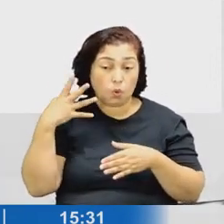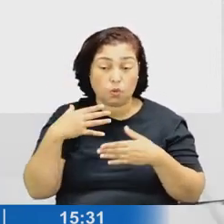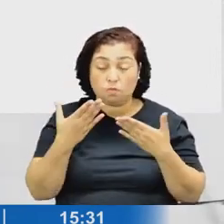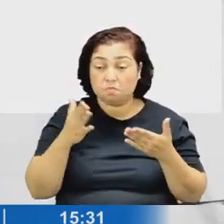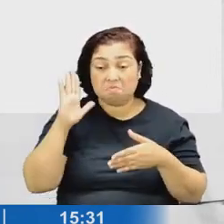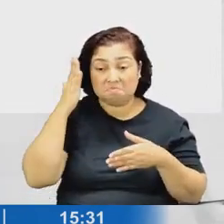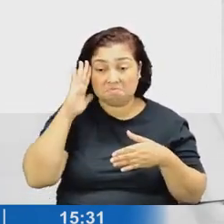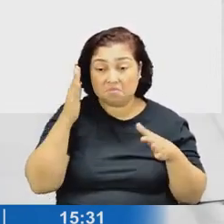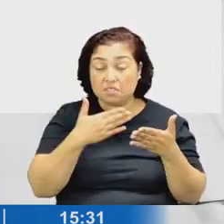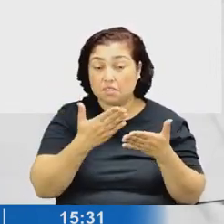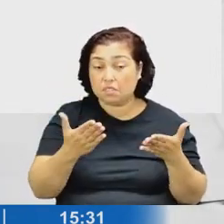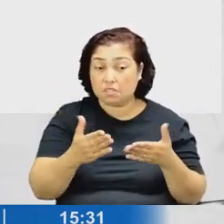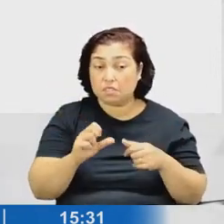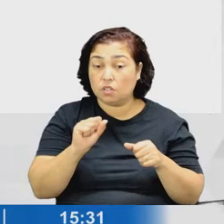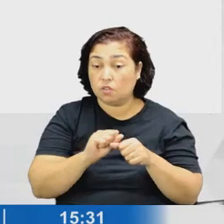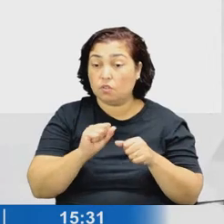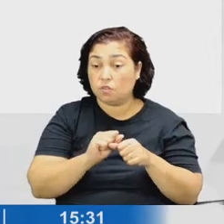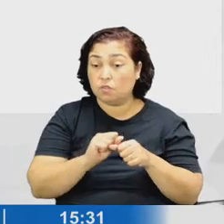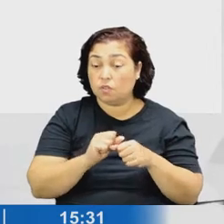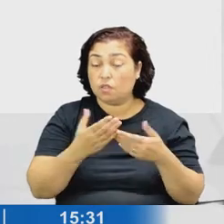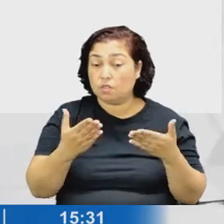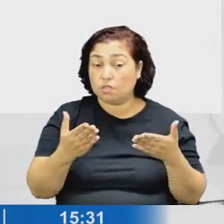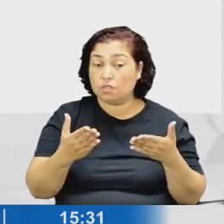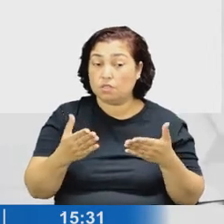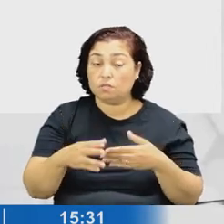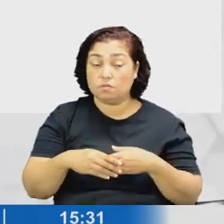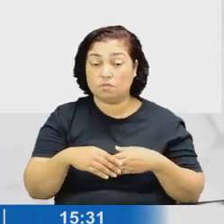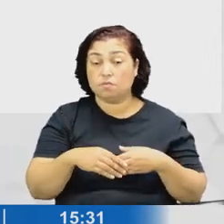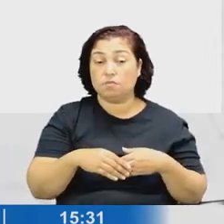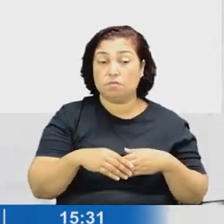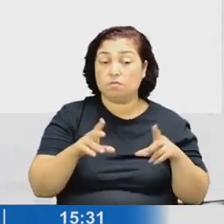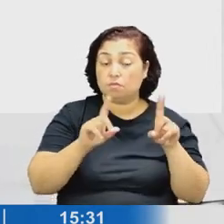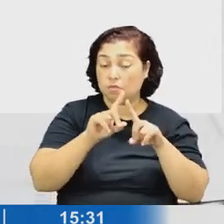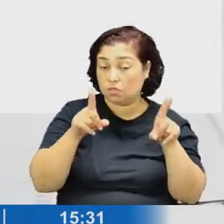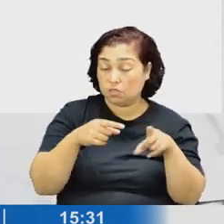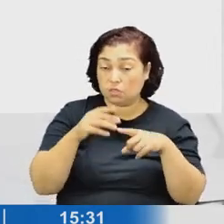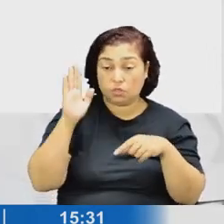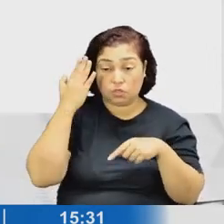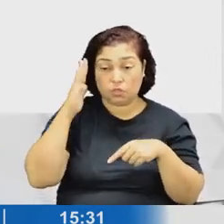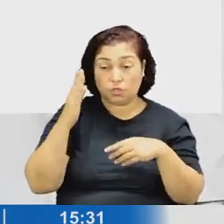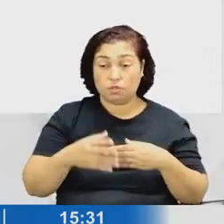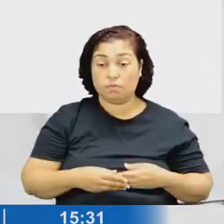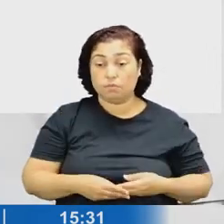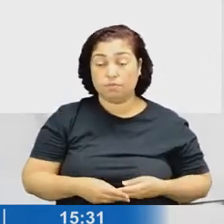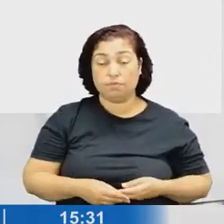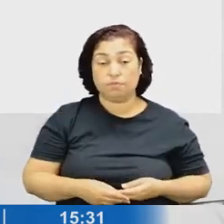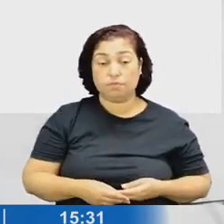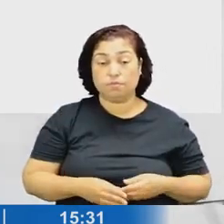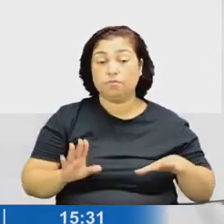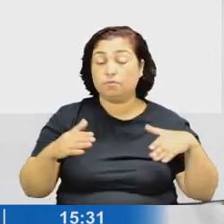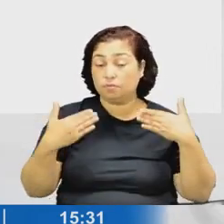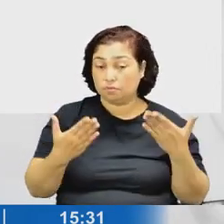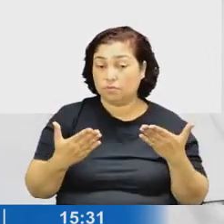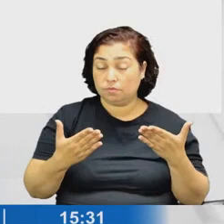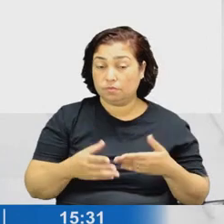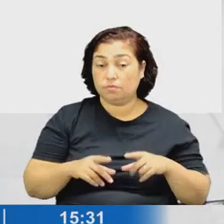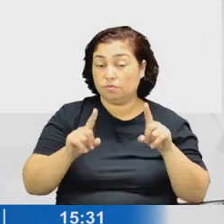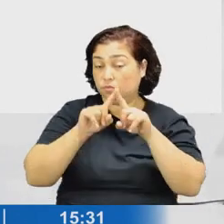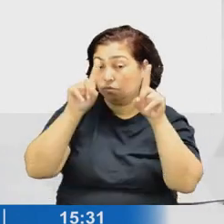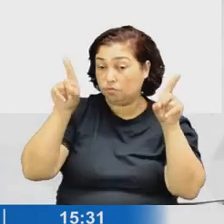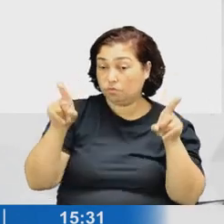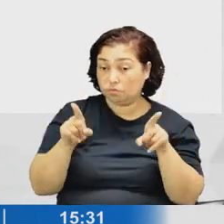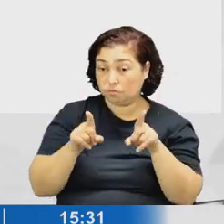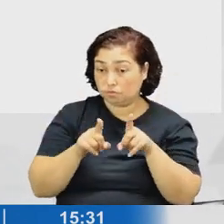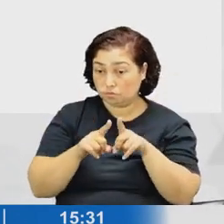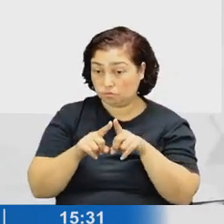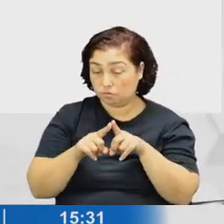proativa não sei Aí eu teria que fazer um mergulho dentro de cada gabinete para entender qual que é qual que seria a pizzazinha ali